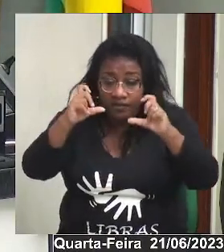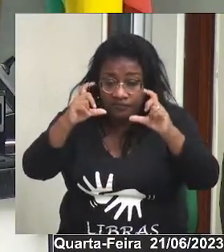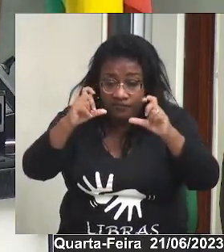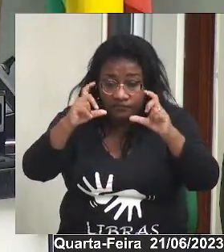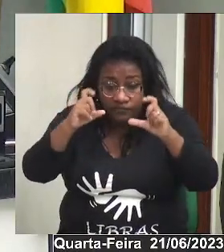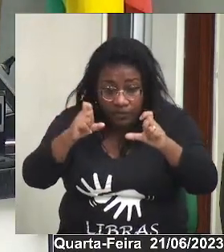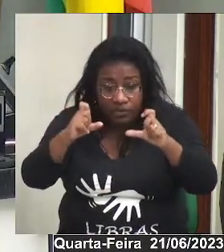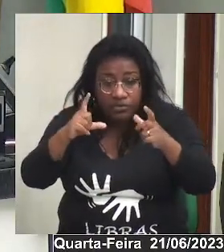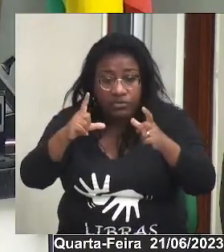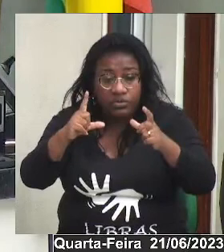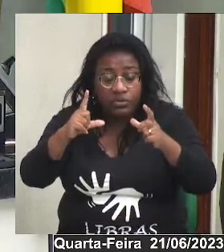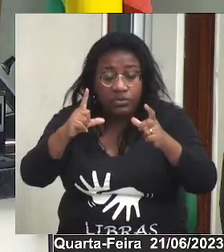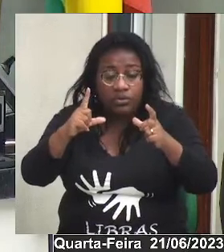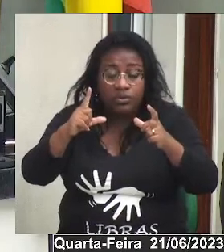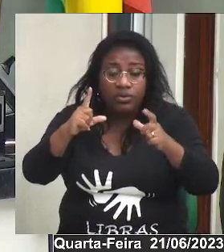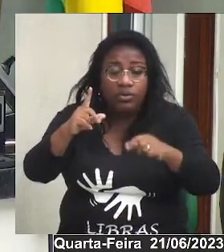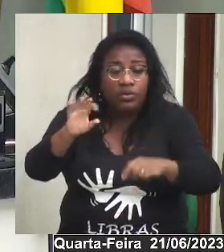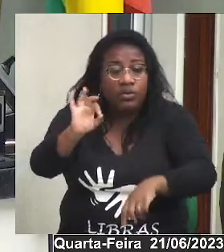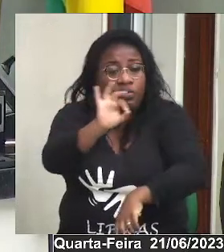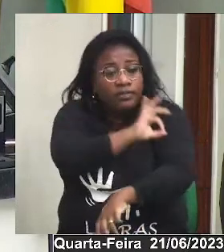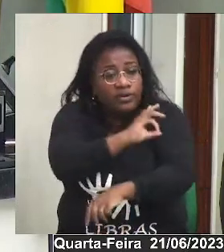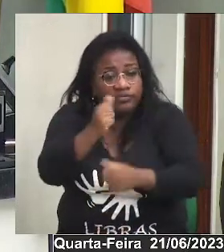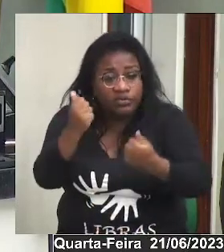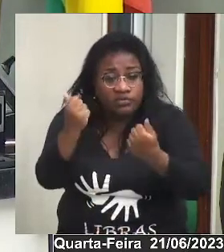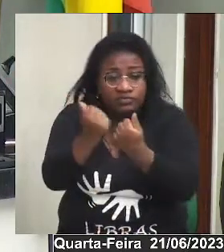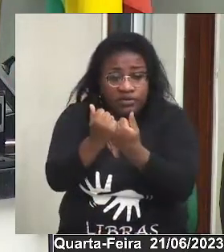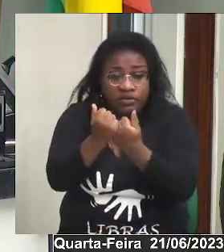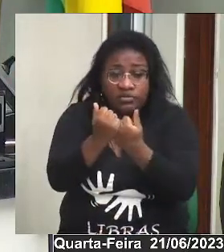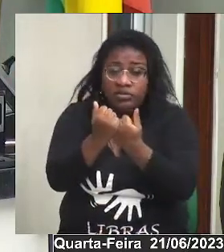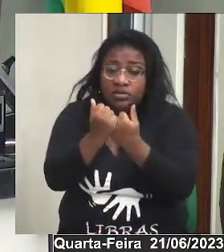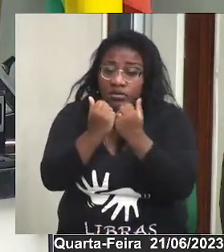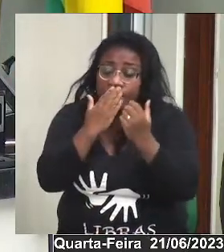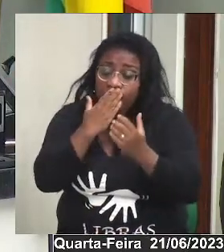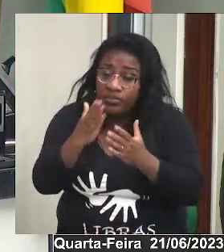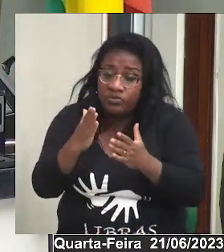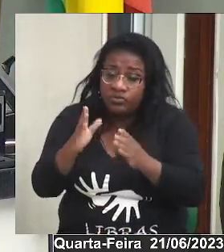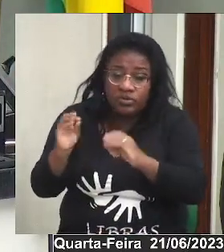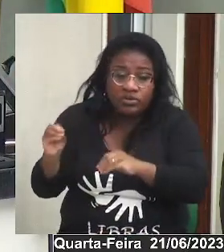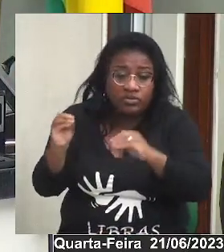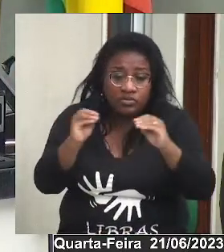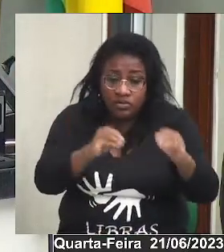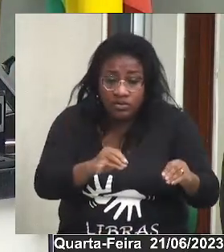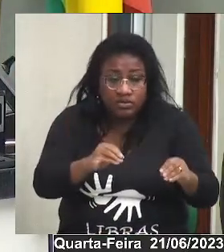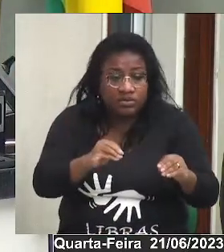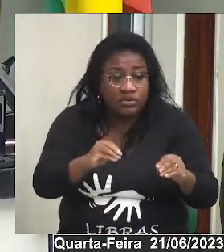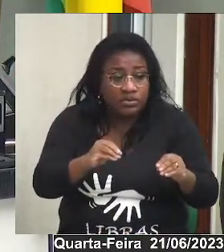foto, está na rede social do vice-prefeito. E foi conversado lá não mexer com vocês.